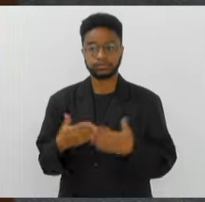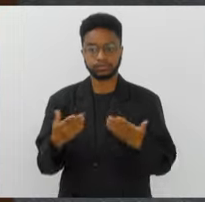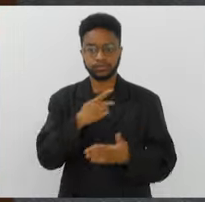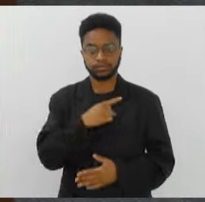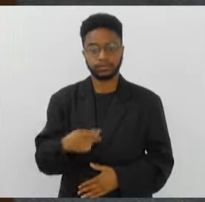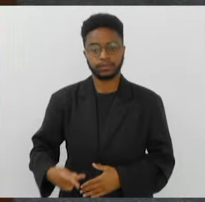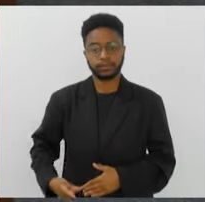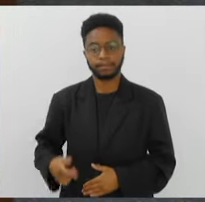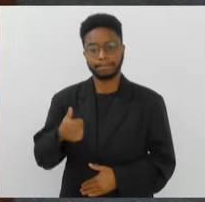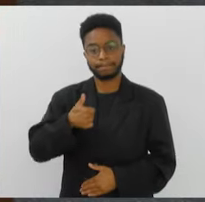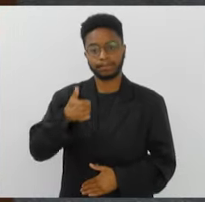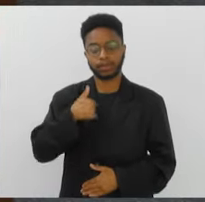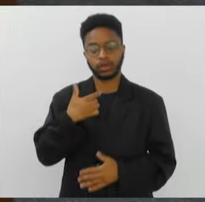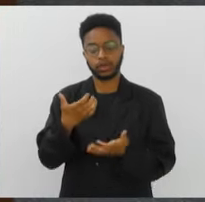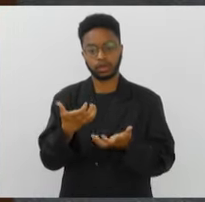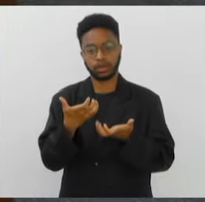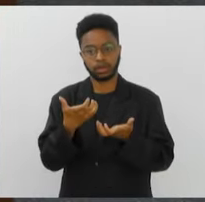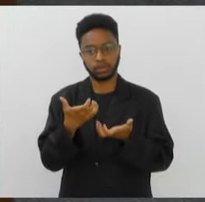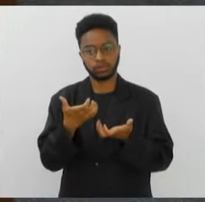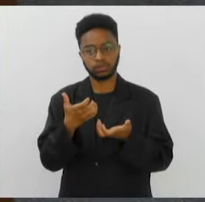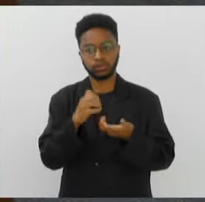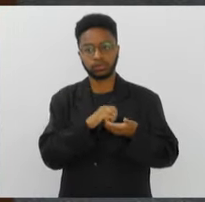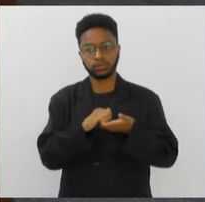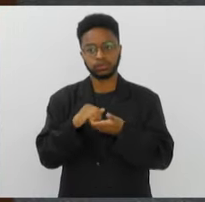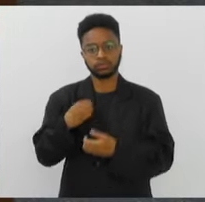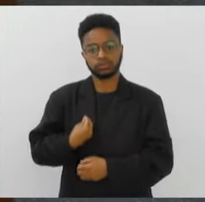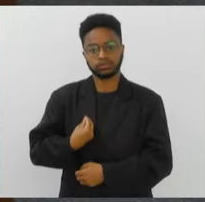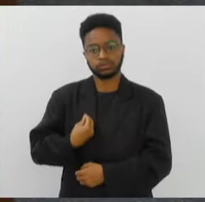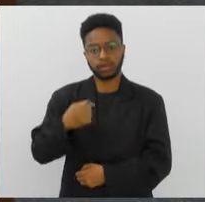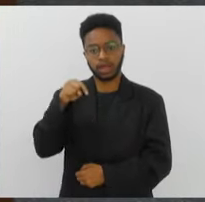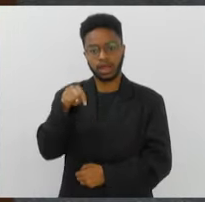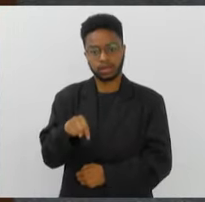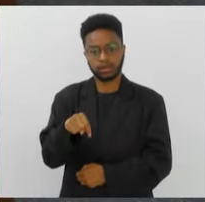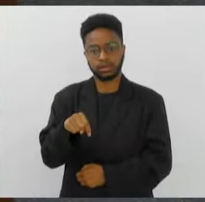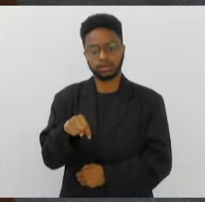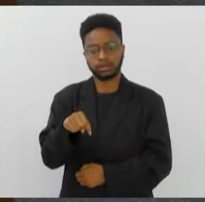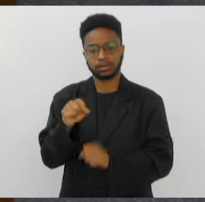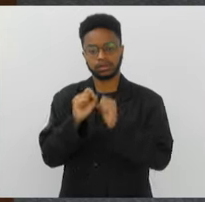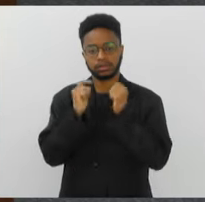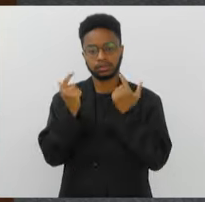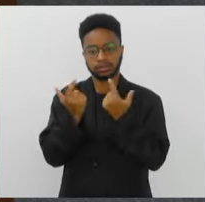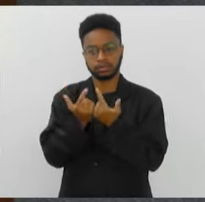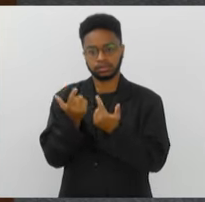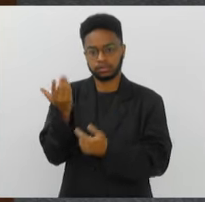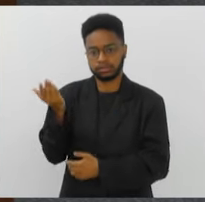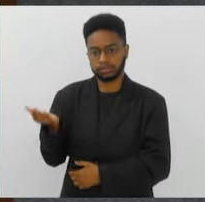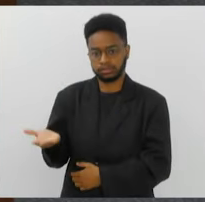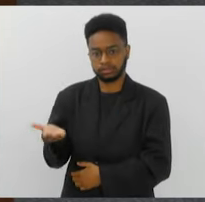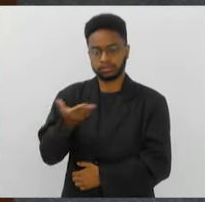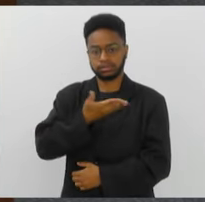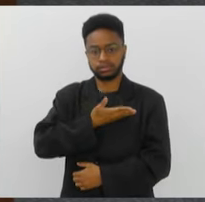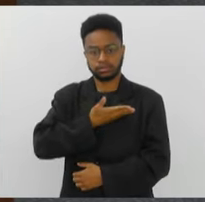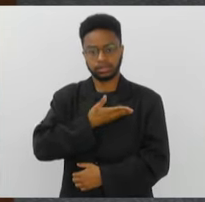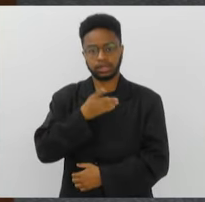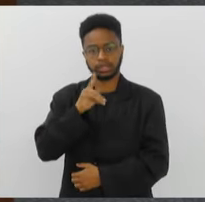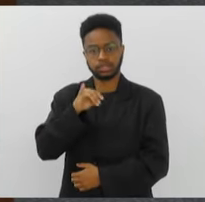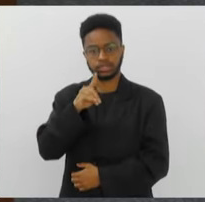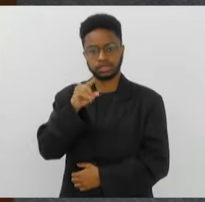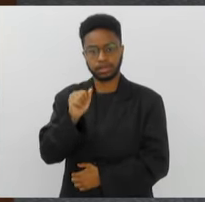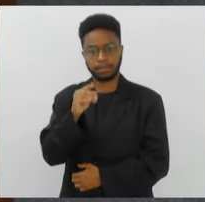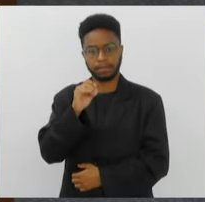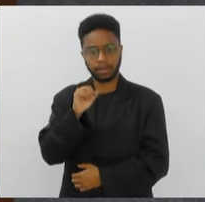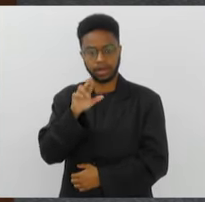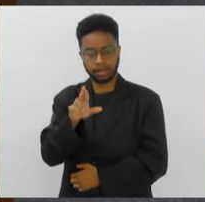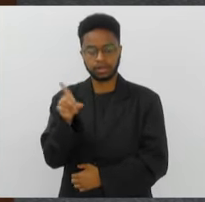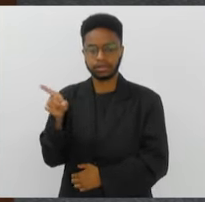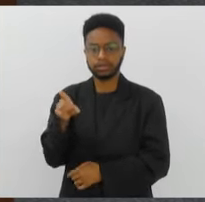primeiro lugar, eu quero saudar a presença aqui no plenário dos queridos companheiros do Dida Bá, Dida,